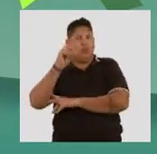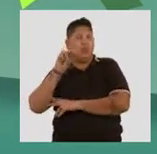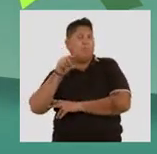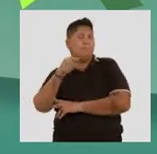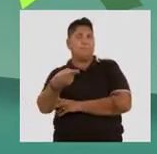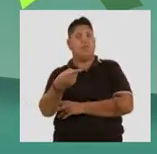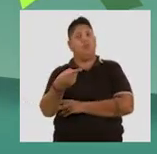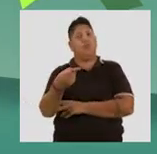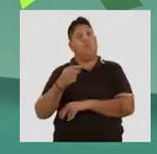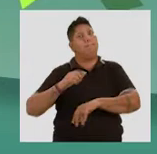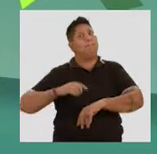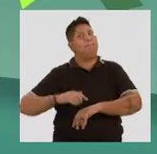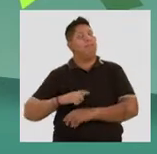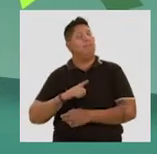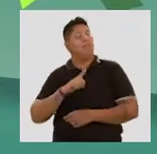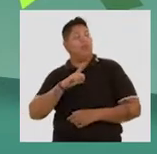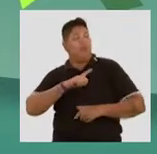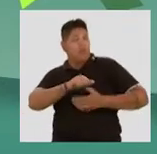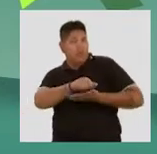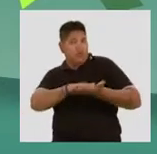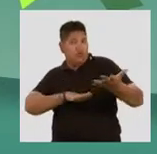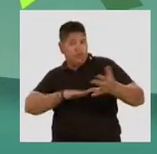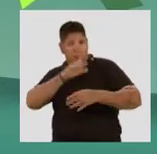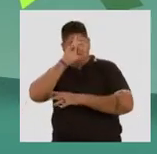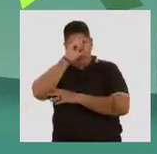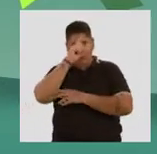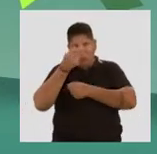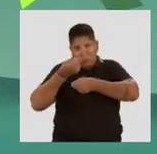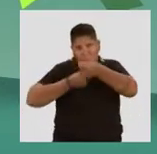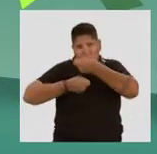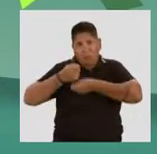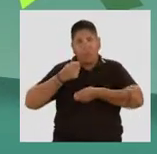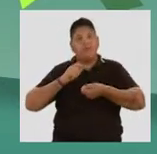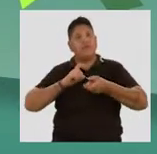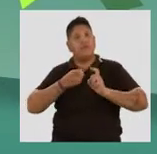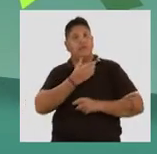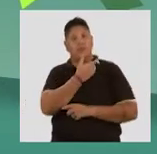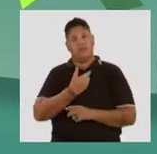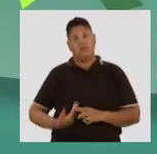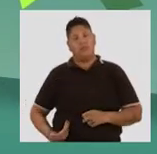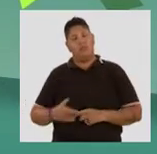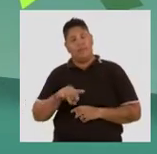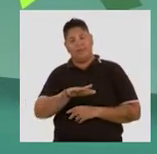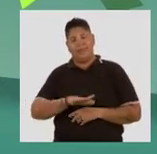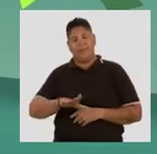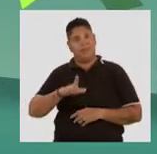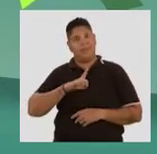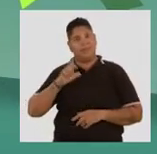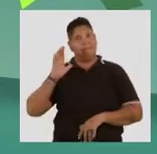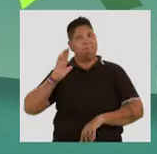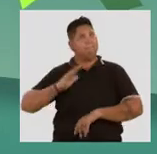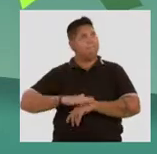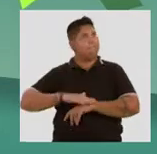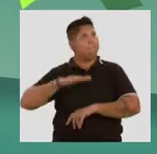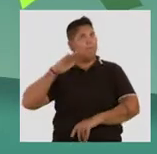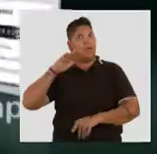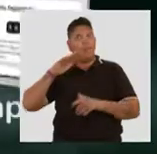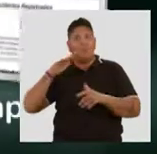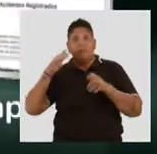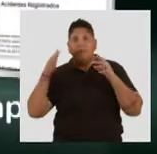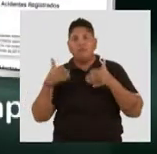casos a mais. A atividade hospitalar, o comércio e a administração pública são os setores mais